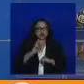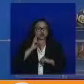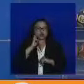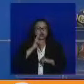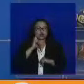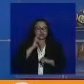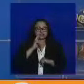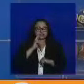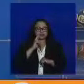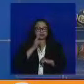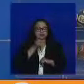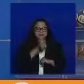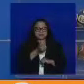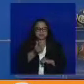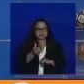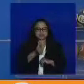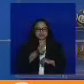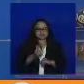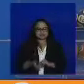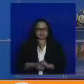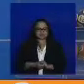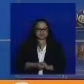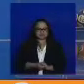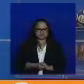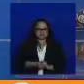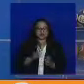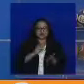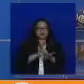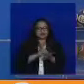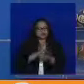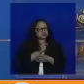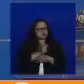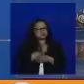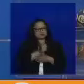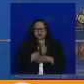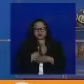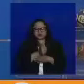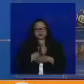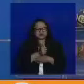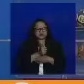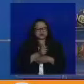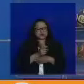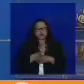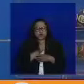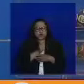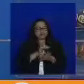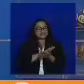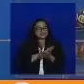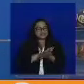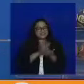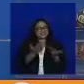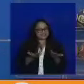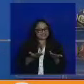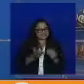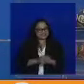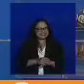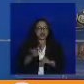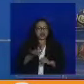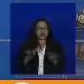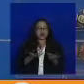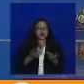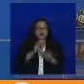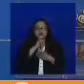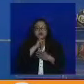66. Rosa, 66. Falta pouco, falta muito pouco. Bola verde,